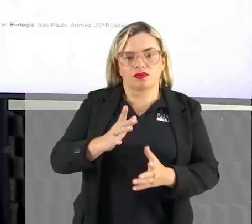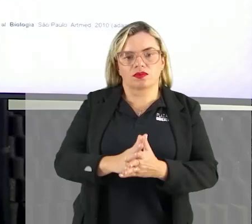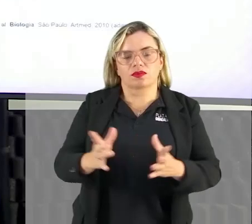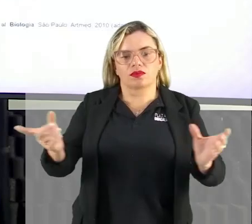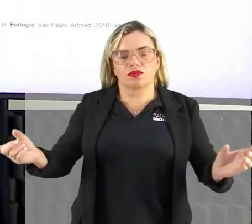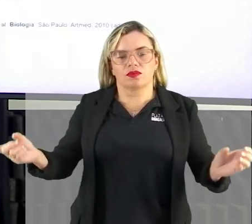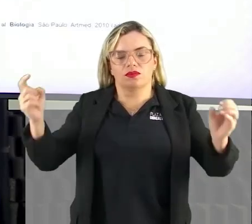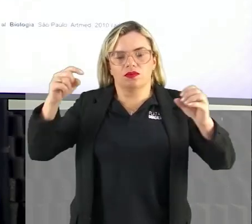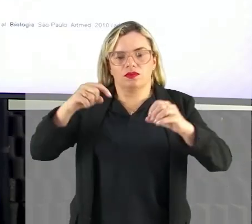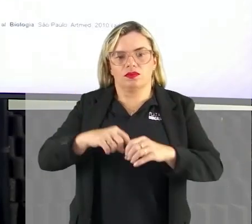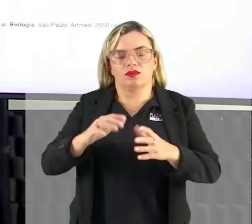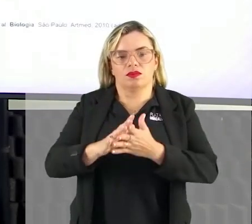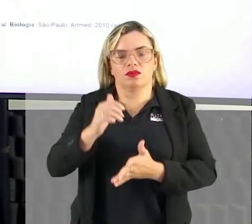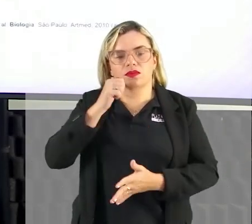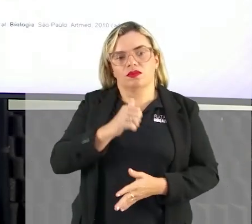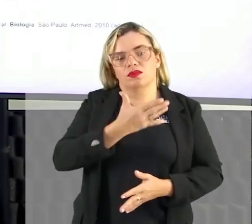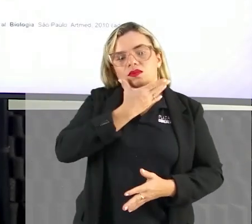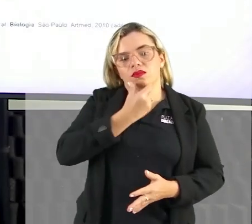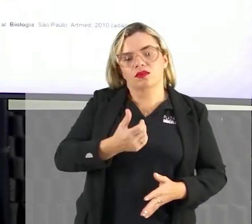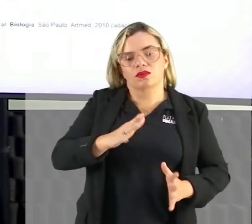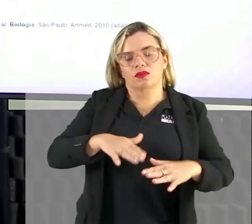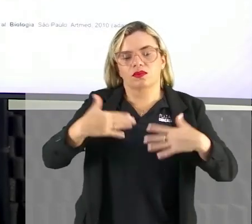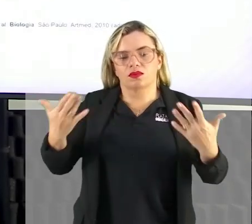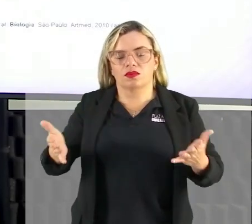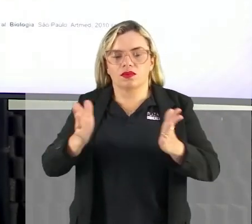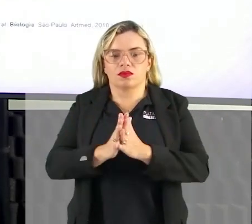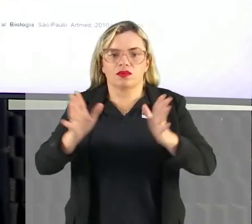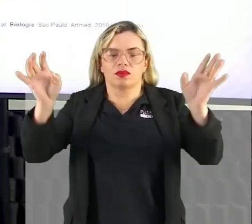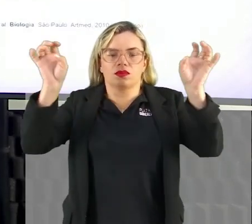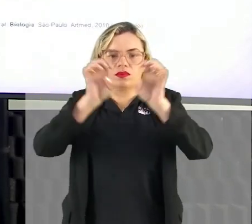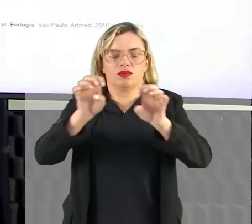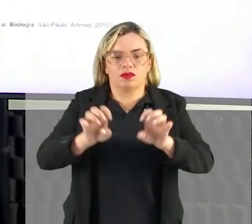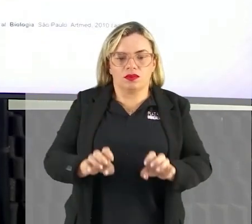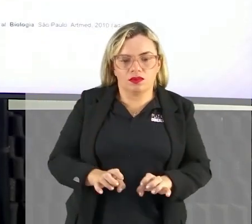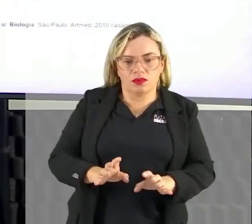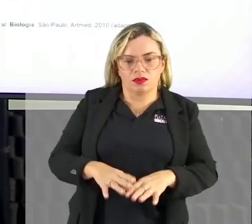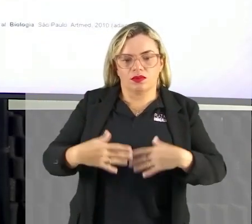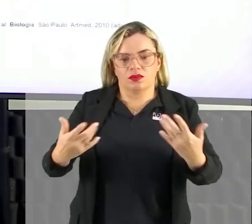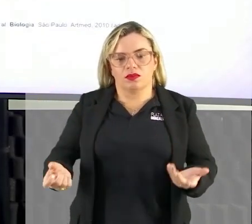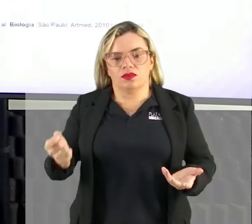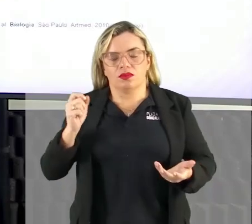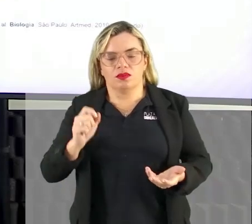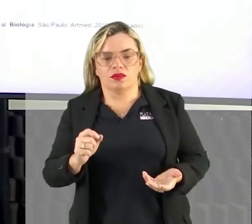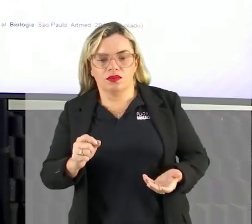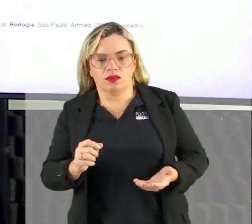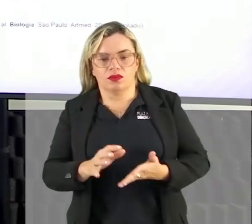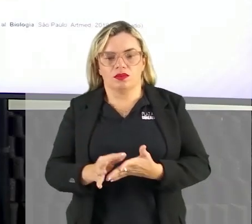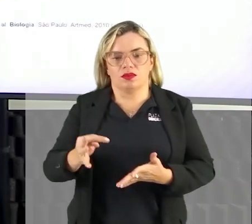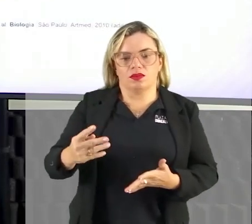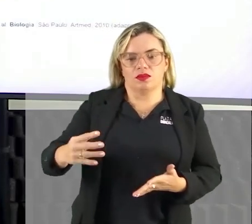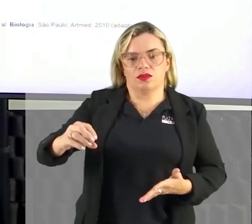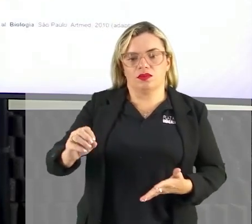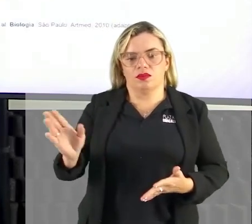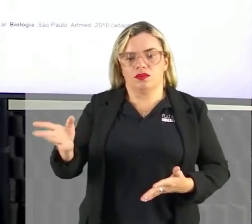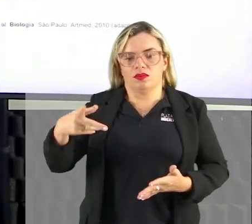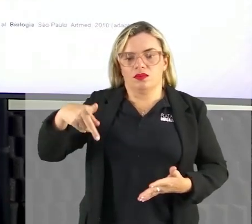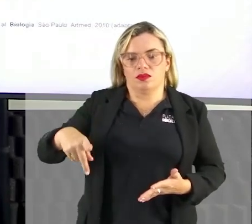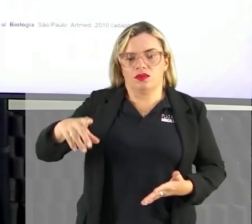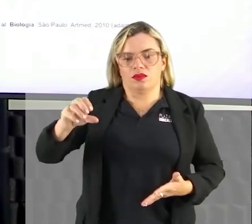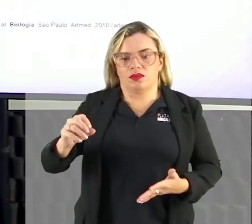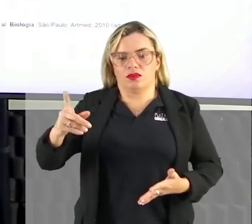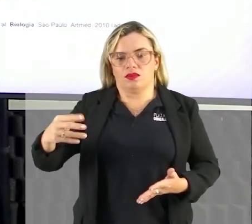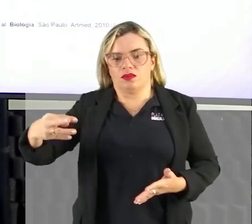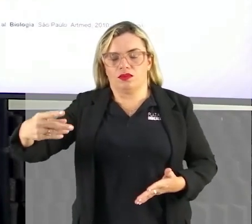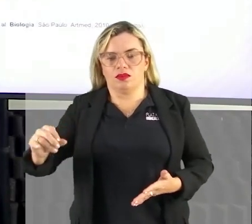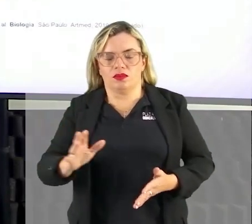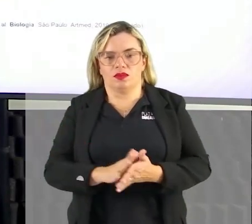né? Então, essa estrutura, né? O tubo polínico trouxe esse novo